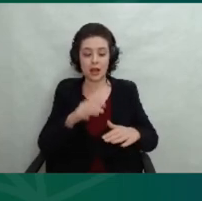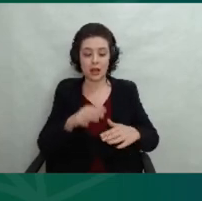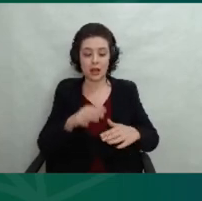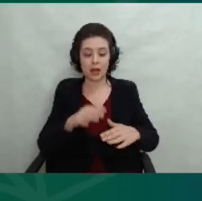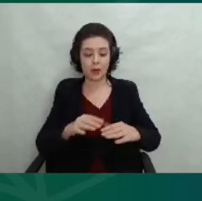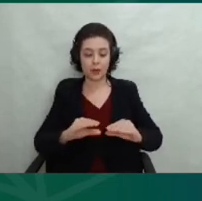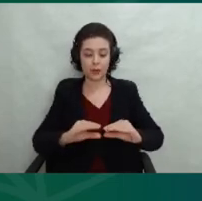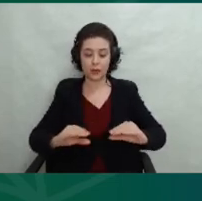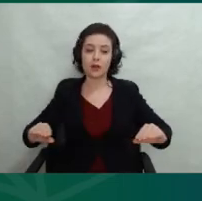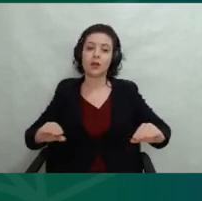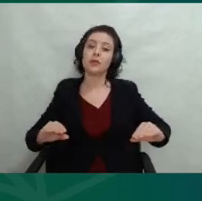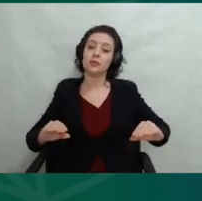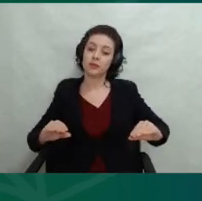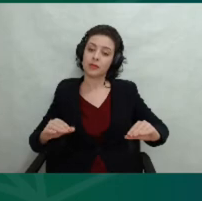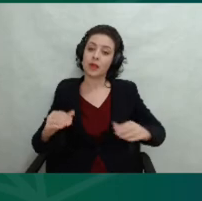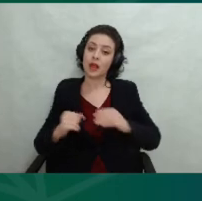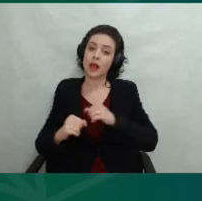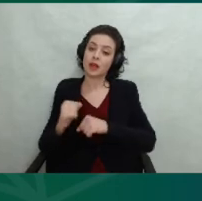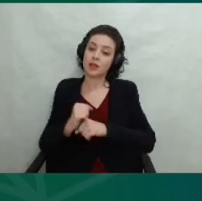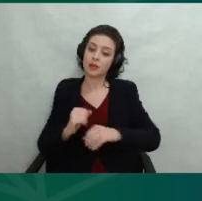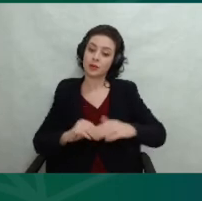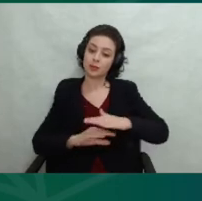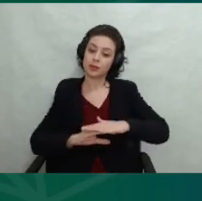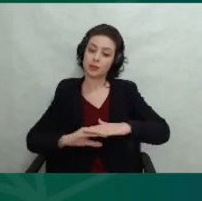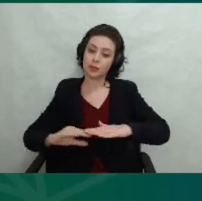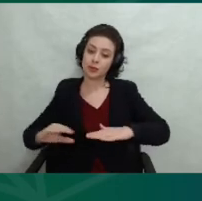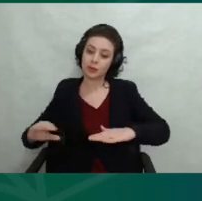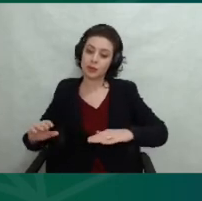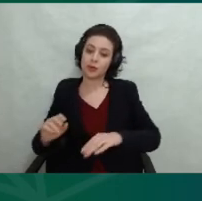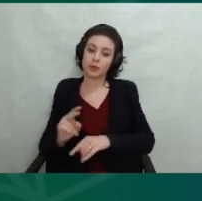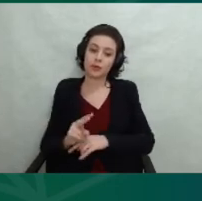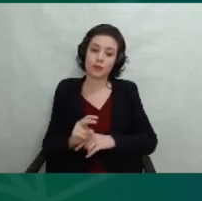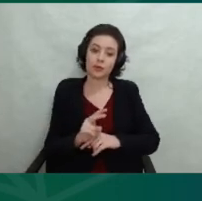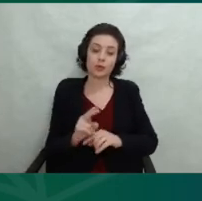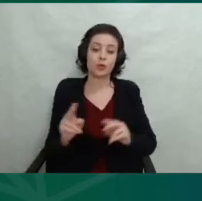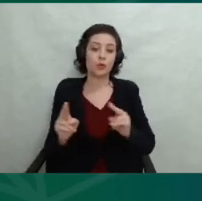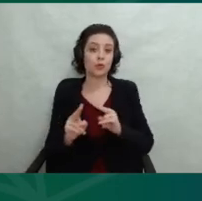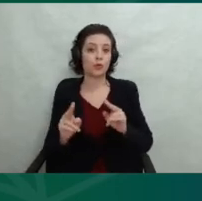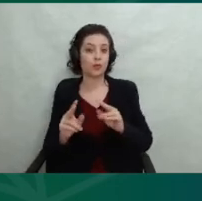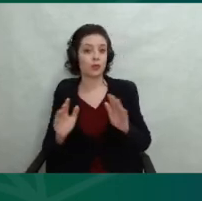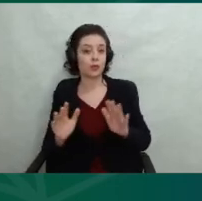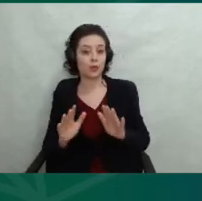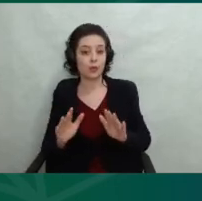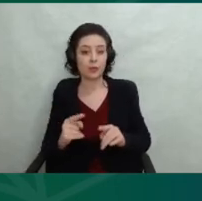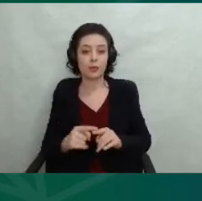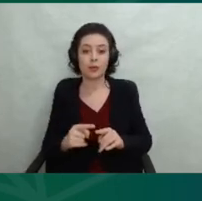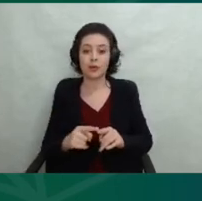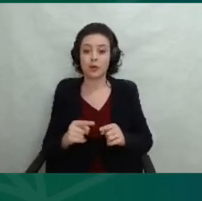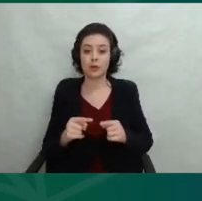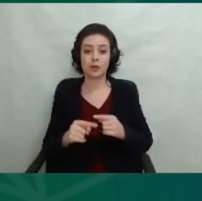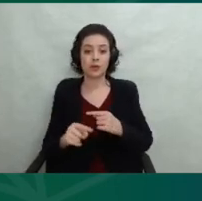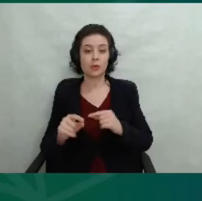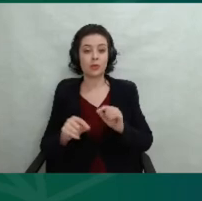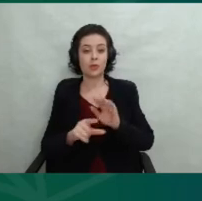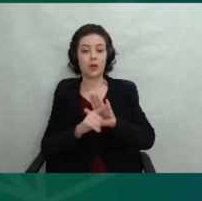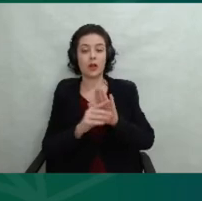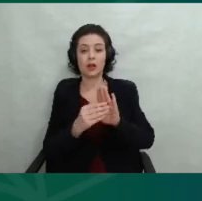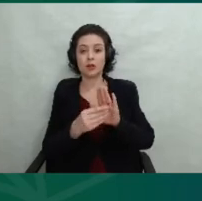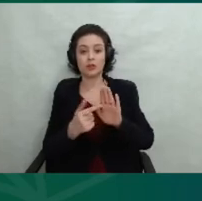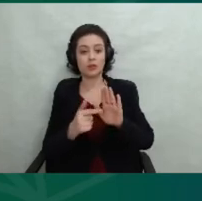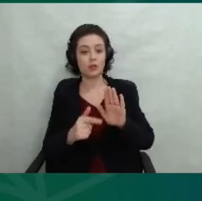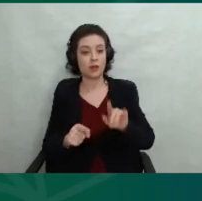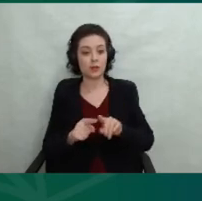por isso, a gente chama essas substâncias de contaminantes emergentes, porque eles não fazem parte da legislação e eles também não fazem parte